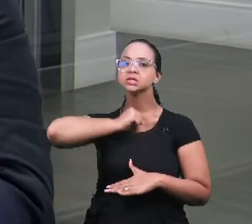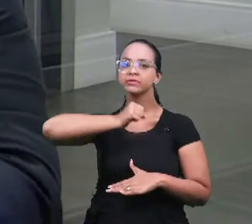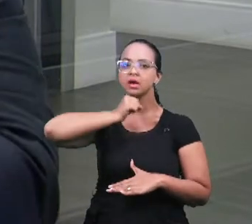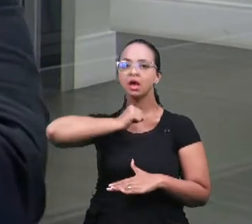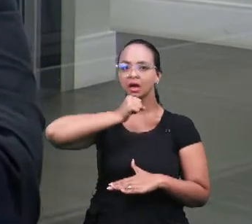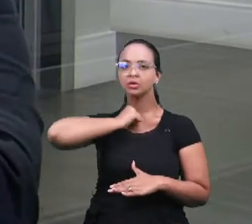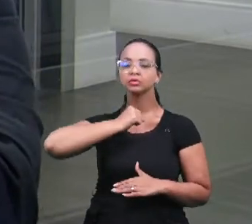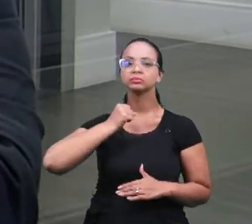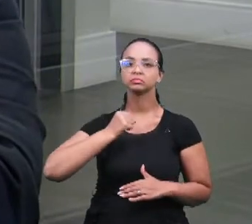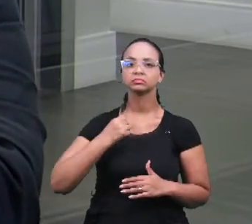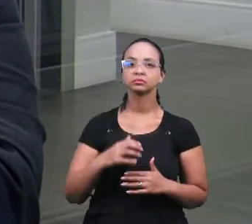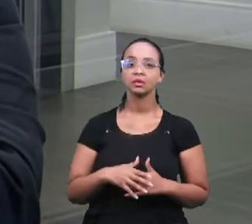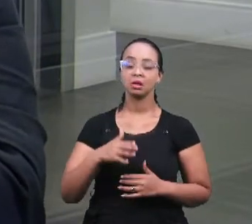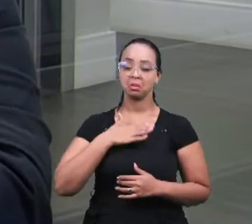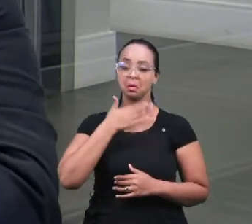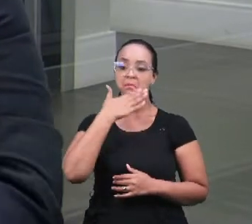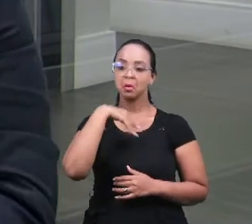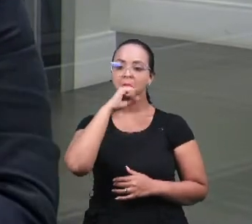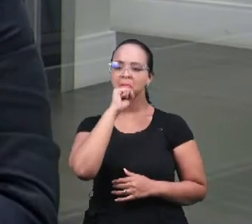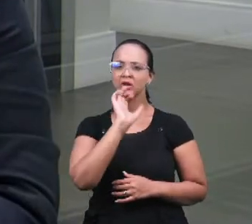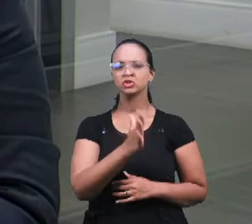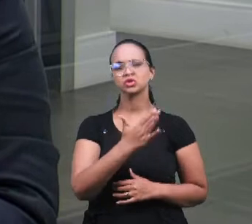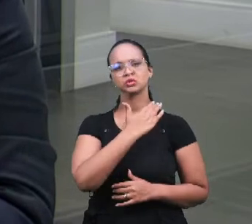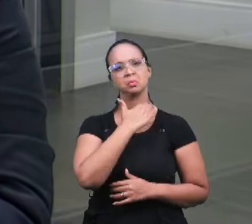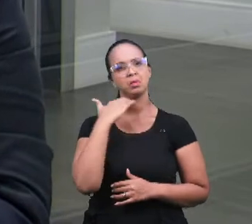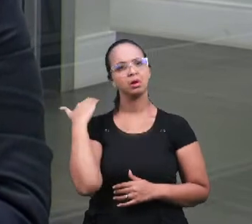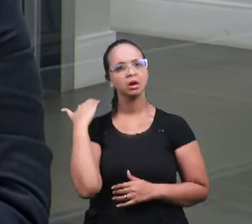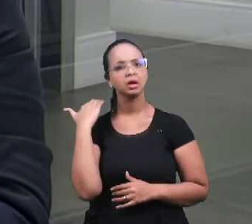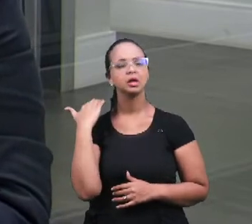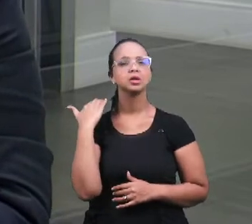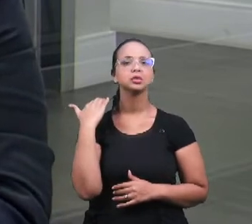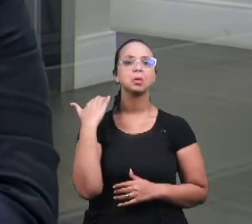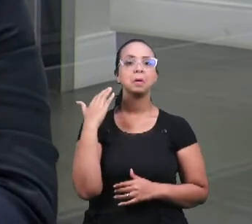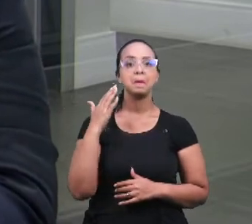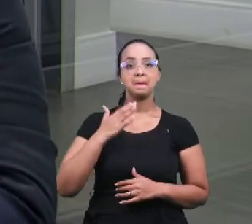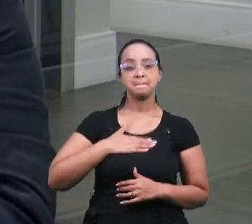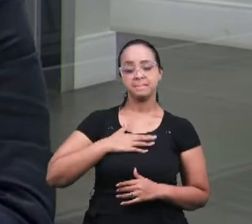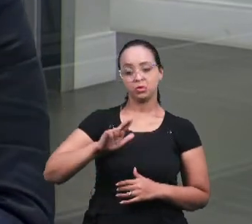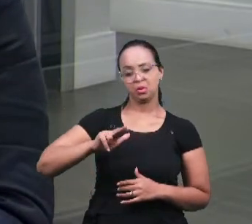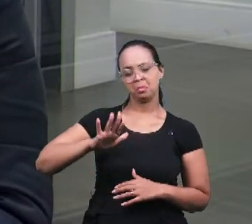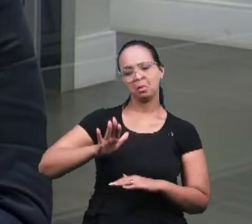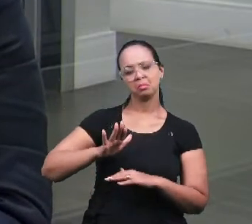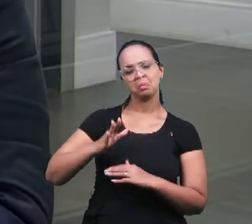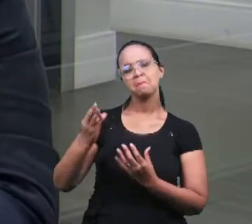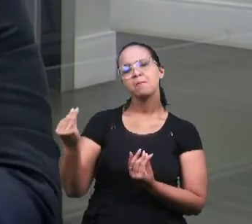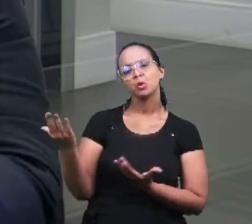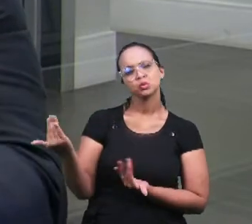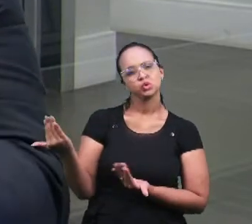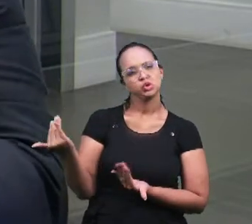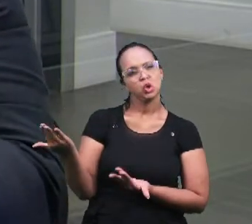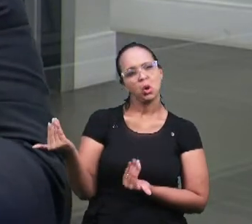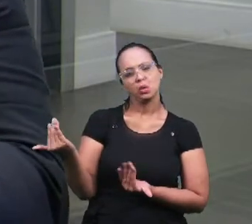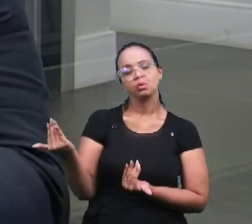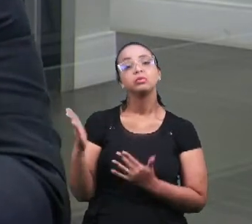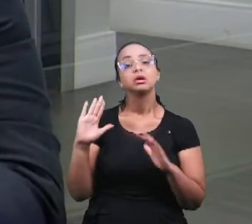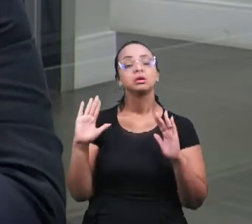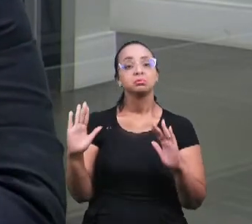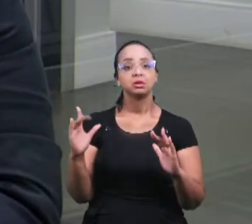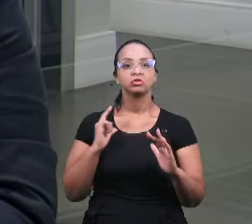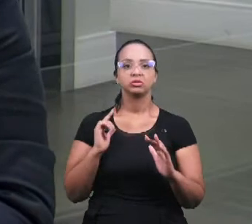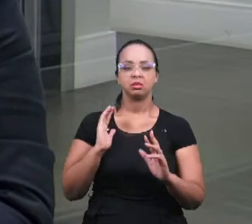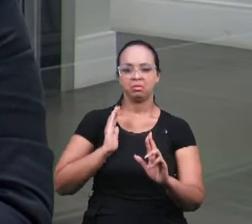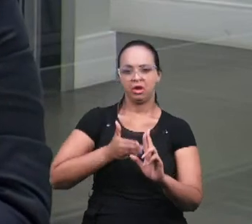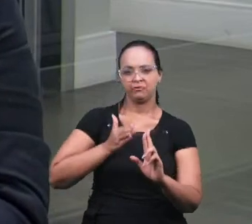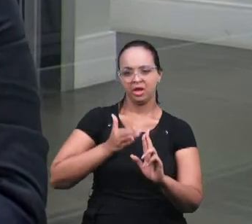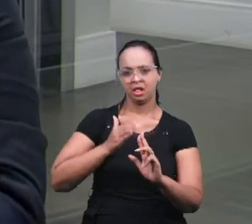eu, pelo fato de meu pai ter falecido quando os meus irmãos eram muito novos, inclusive eu também era muito novo, eu sempre fui uma referência